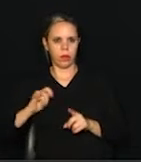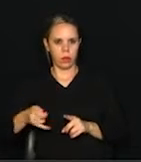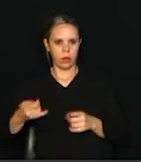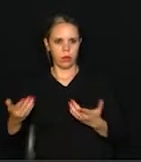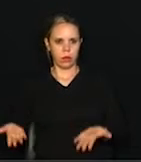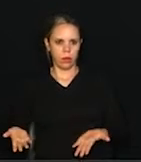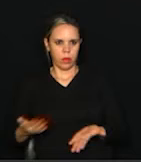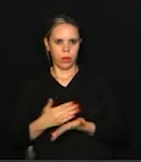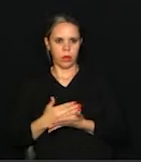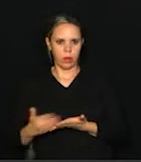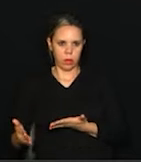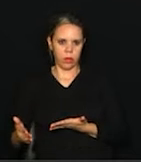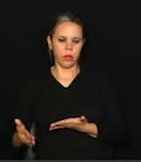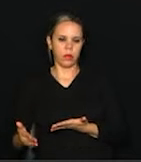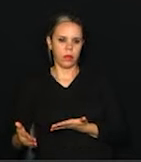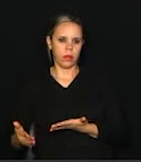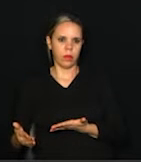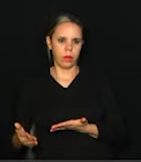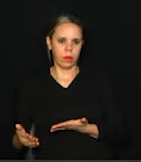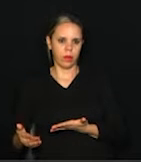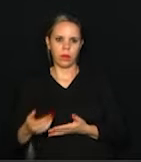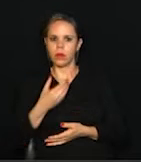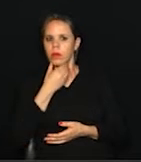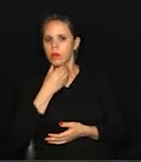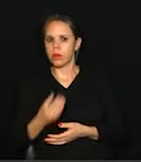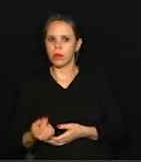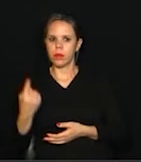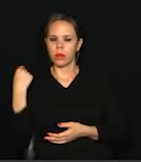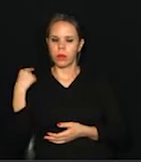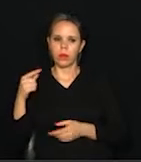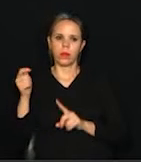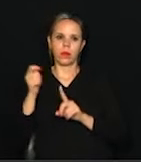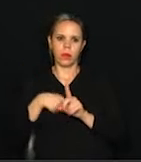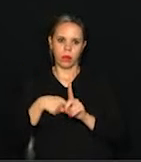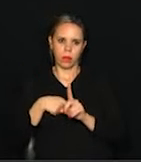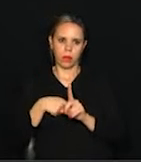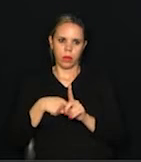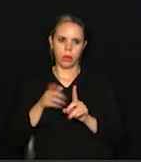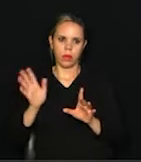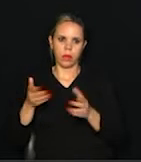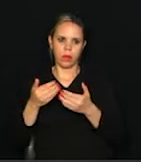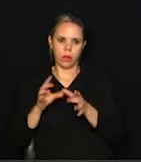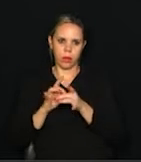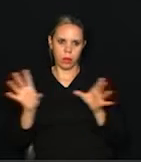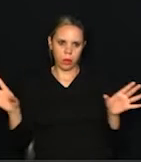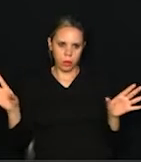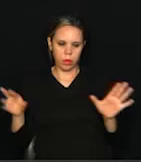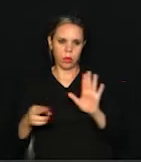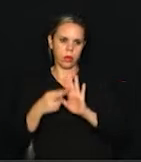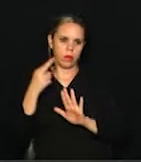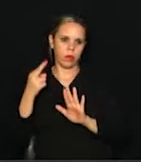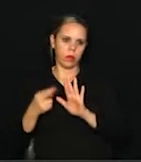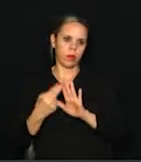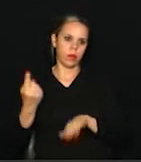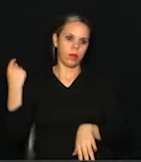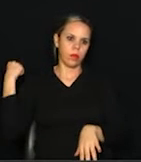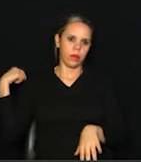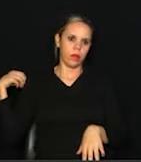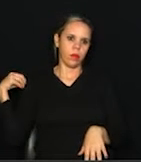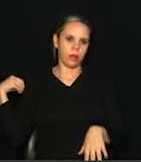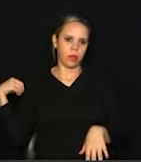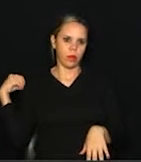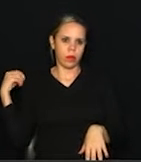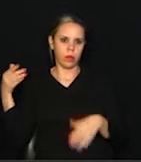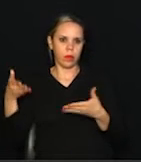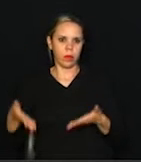que começou a ser processado em dezembro, que foi o mês já liberado da resolução anterior, né?